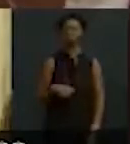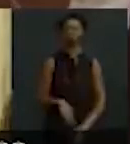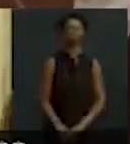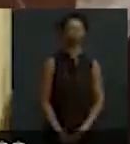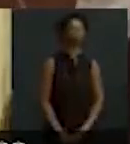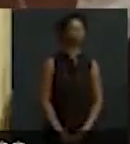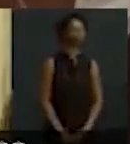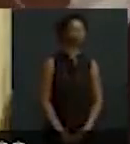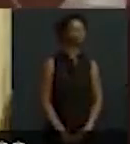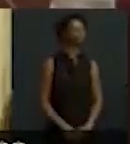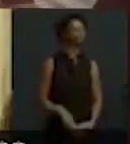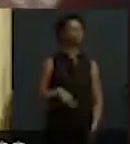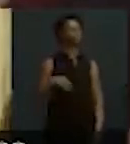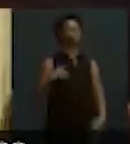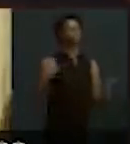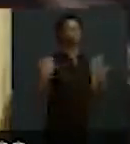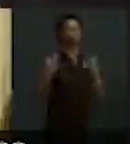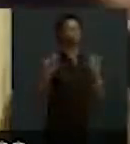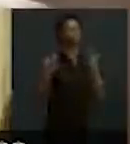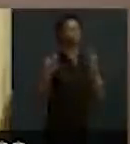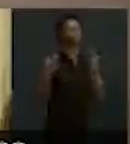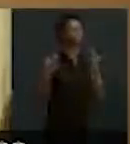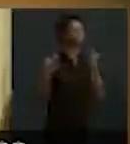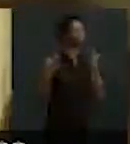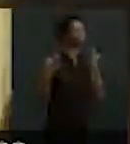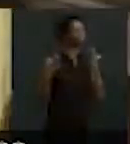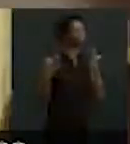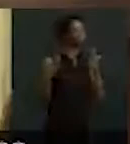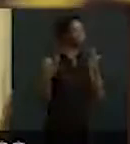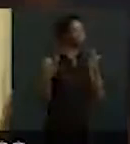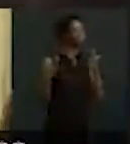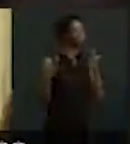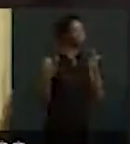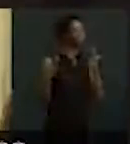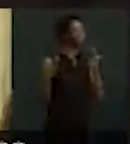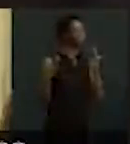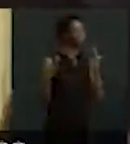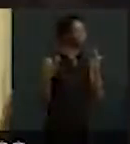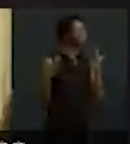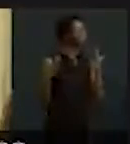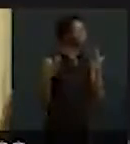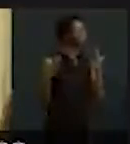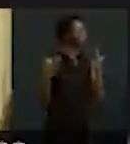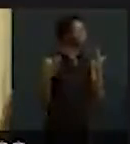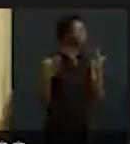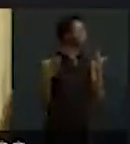Público.